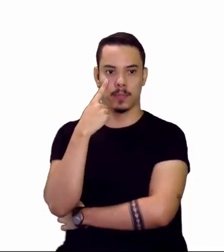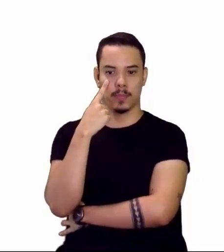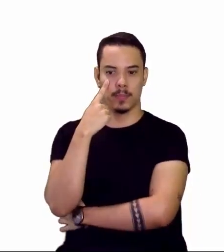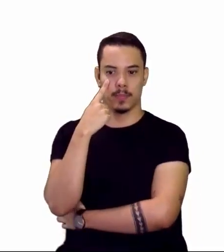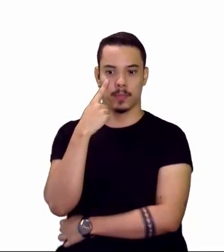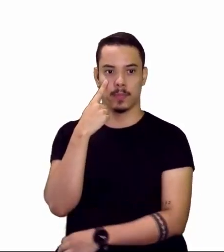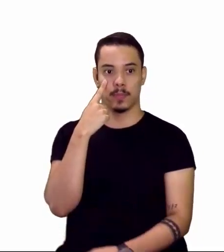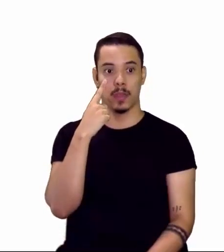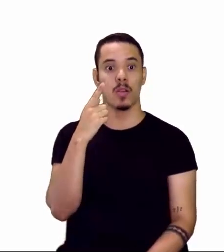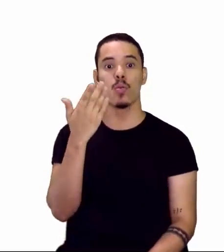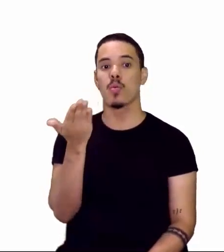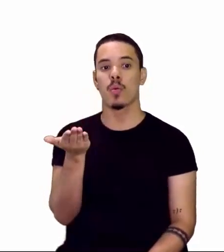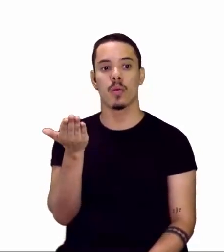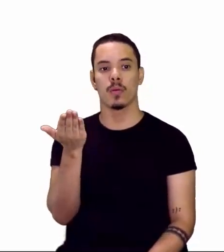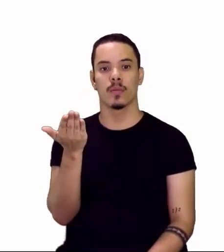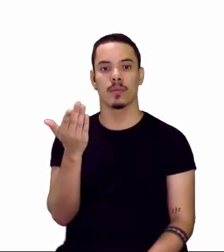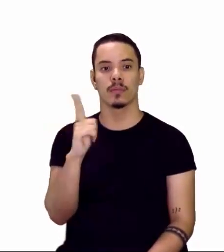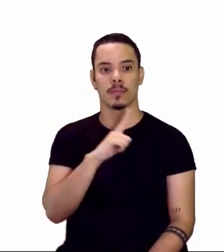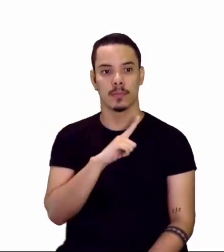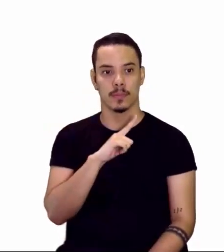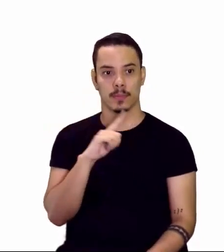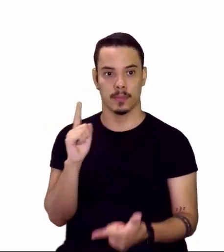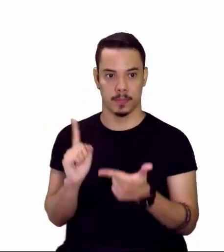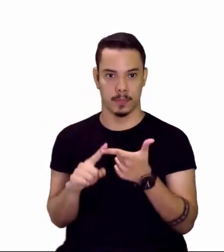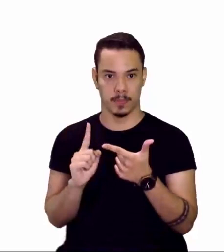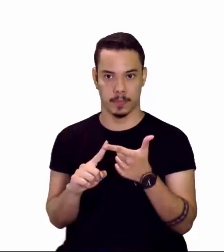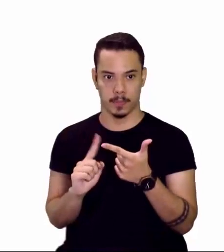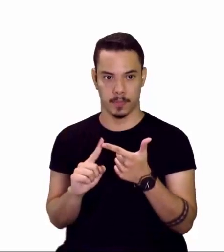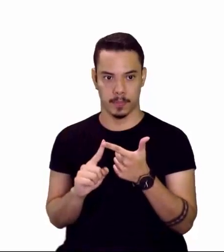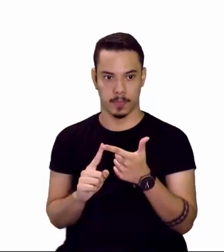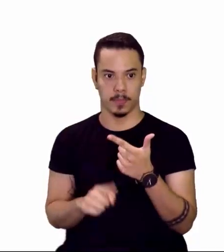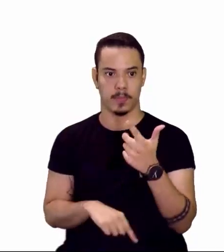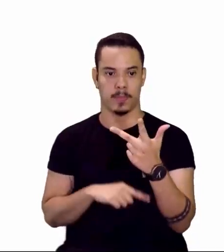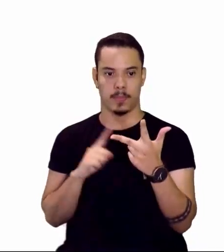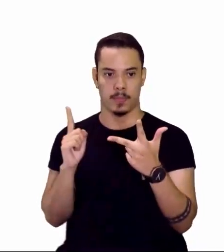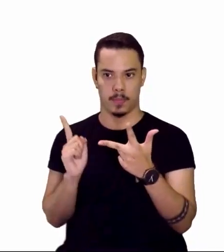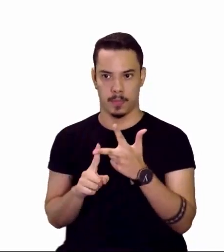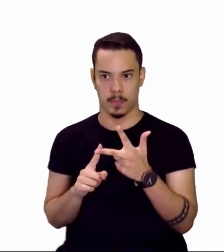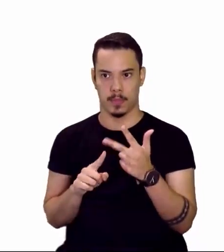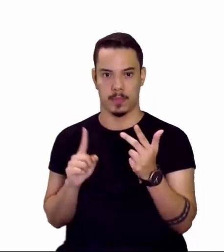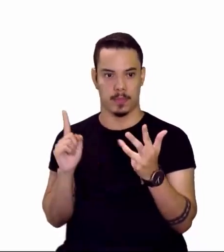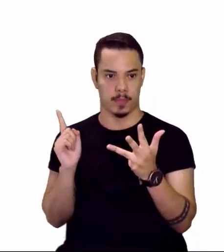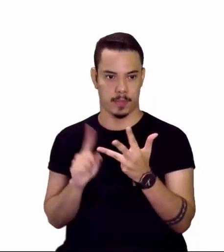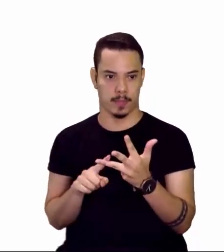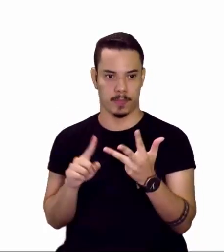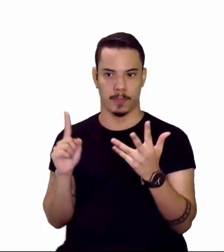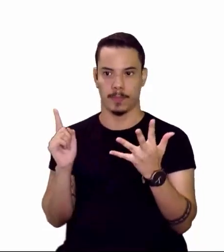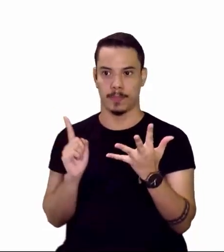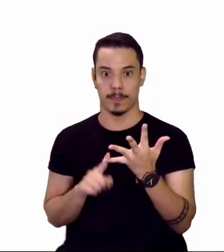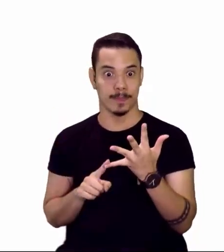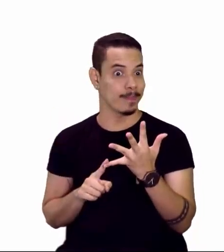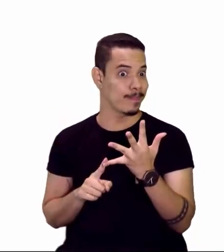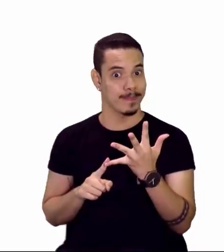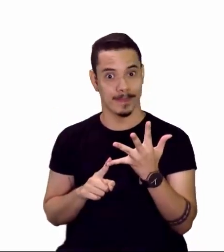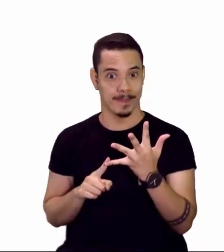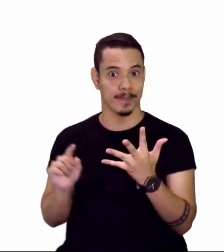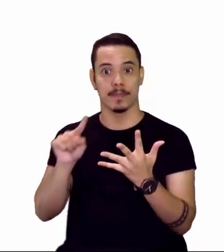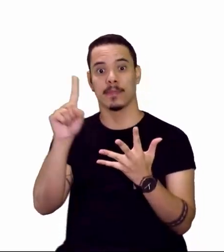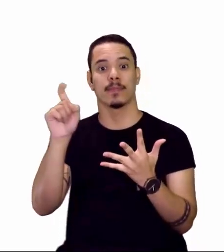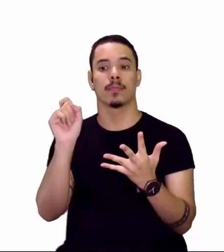E na sequência, você tem a letra B, a letra C, a letra D e a letra E.